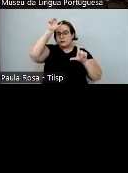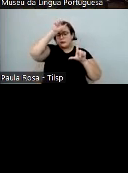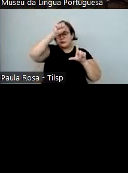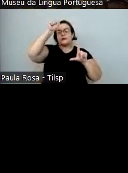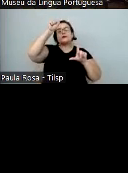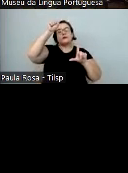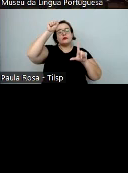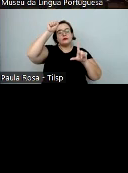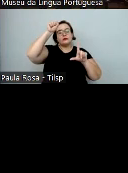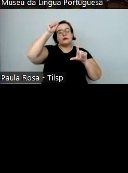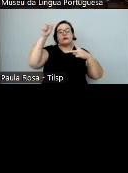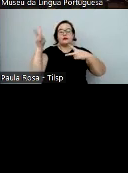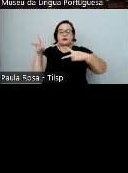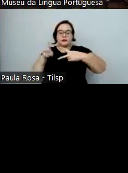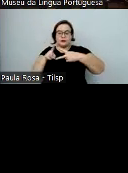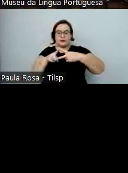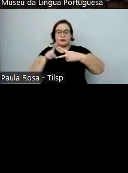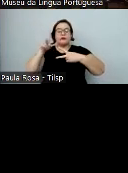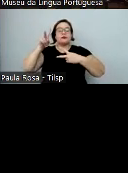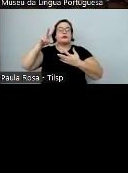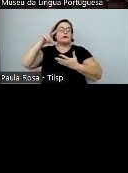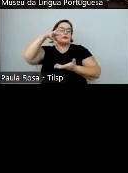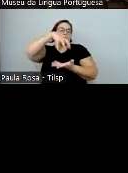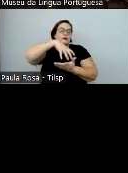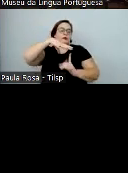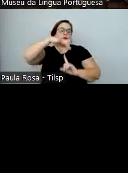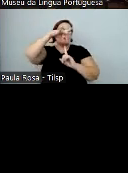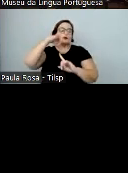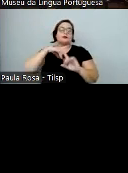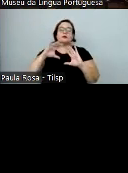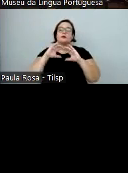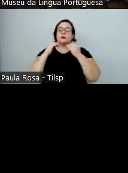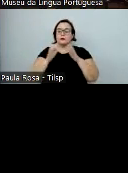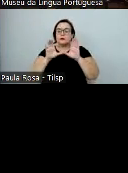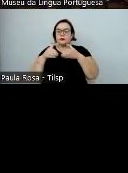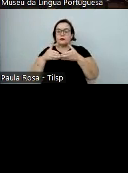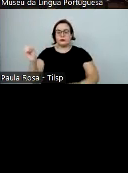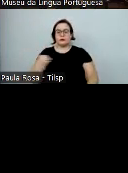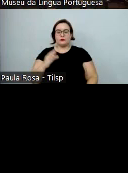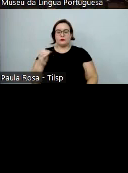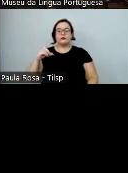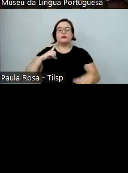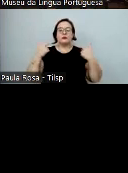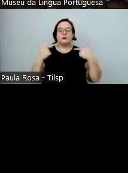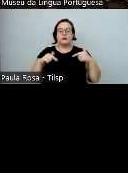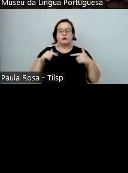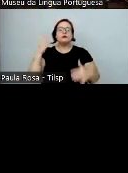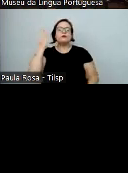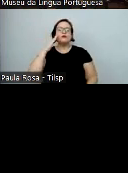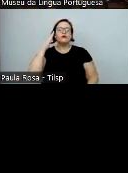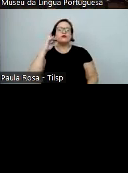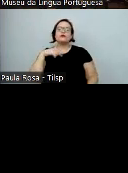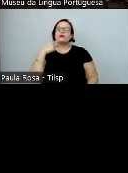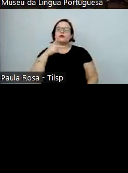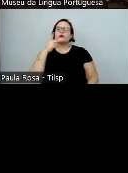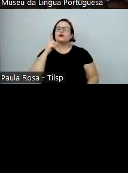do centro de referência a gente tem um comitê de inovação tem todo um trabalho de entender o que que é o que que a gente está falando quando a gente está falando de